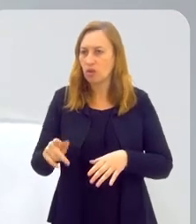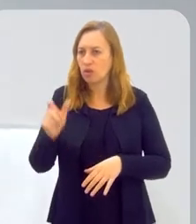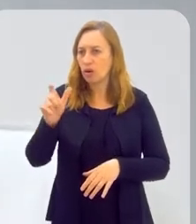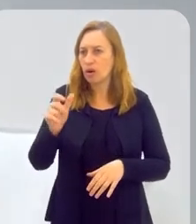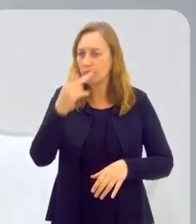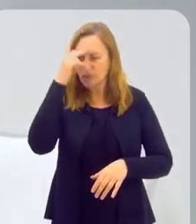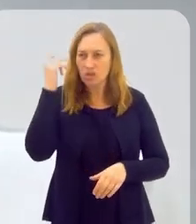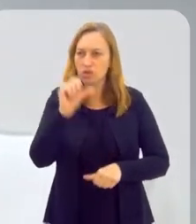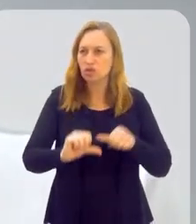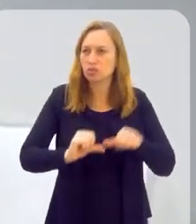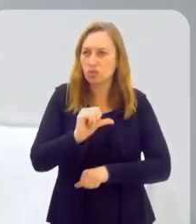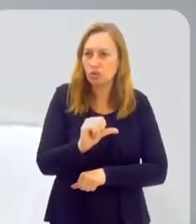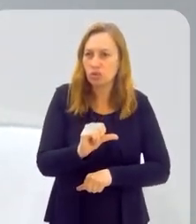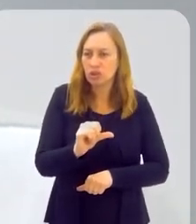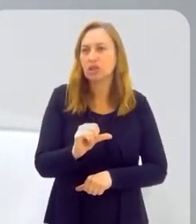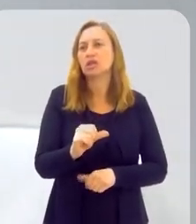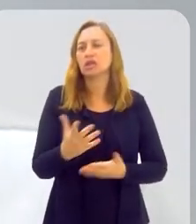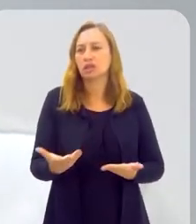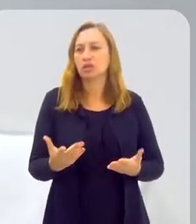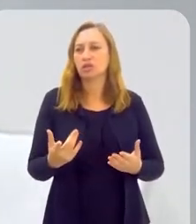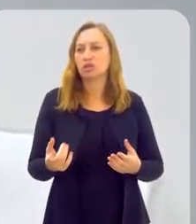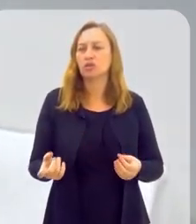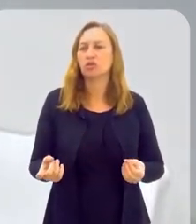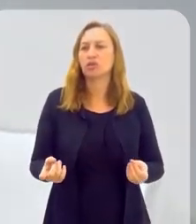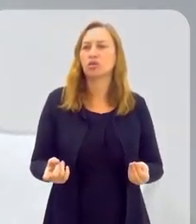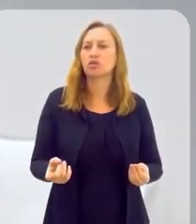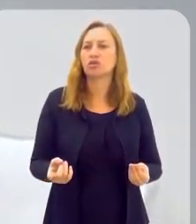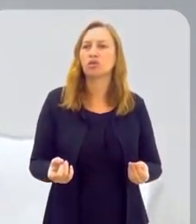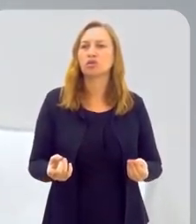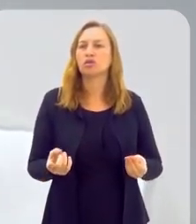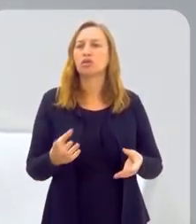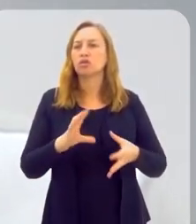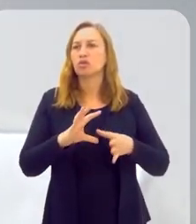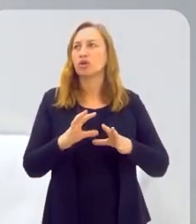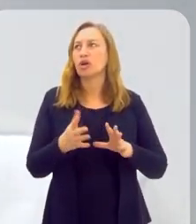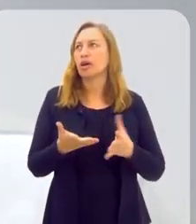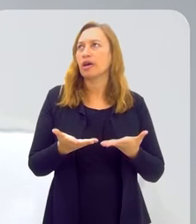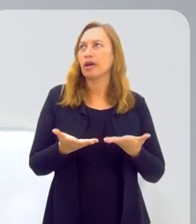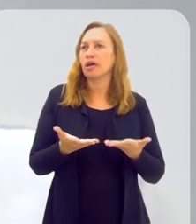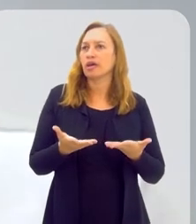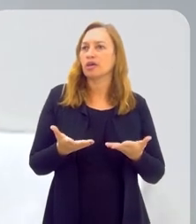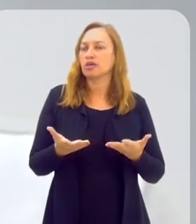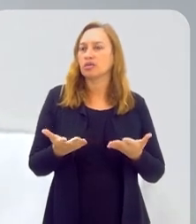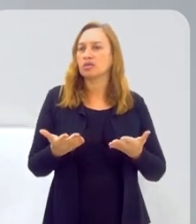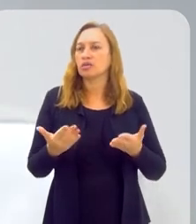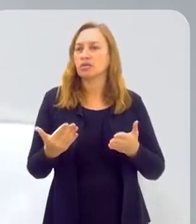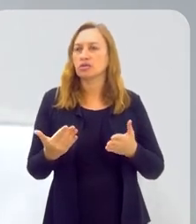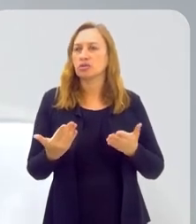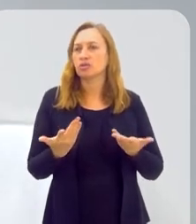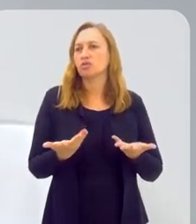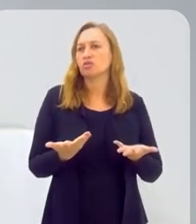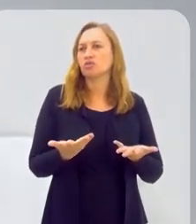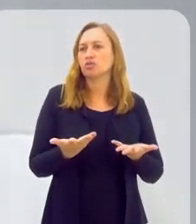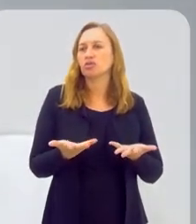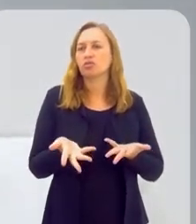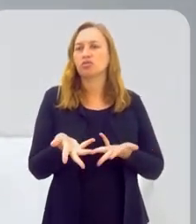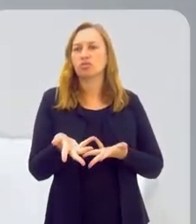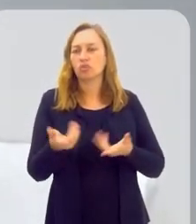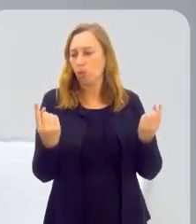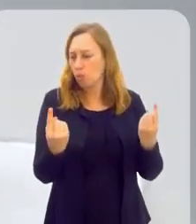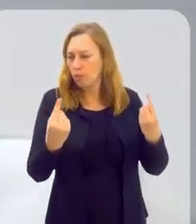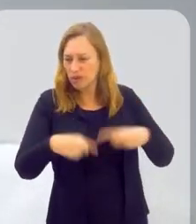mudança. Os primeiros contextos onde eu trabalhei eram contextos altamente direcionados para a